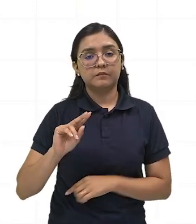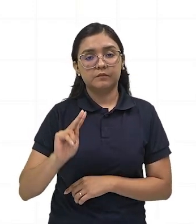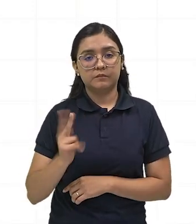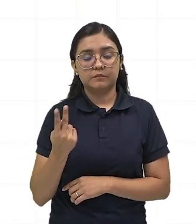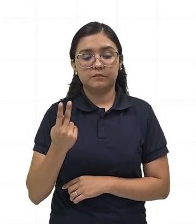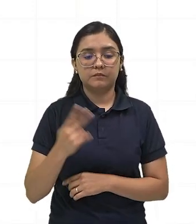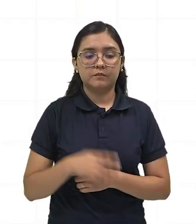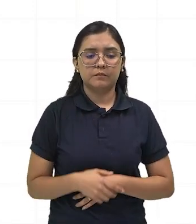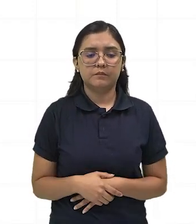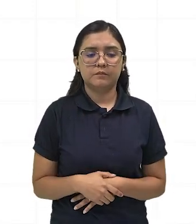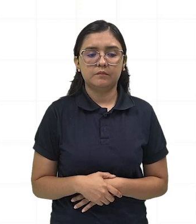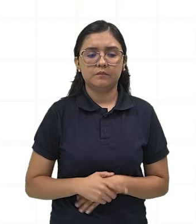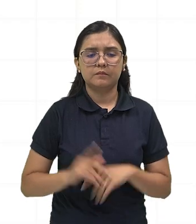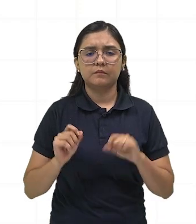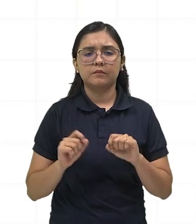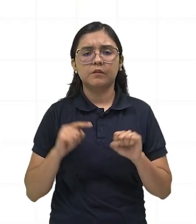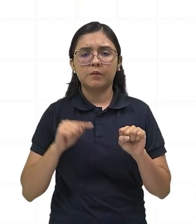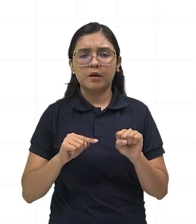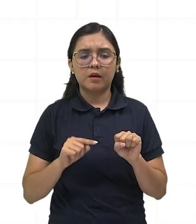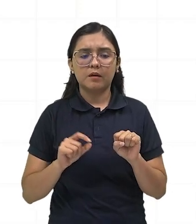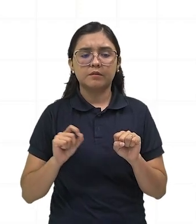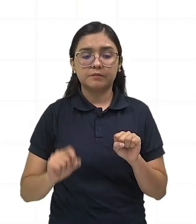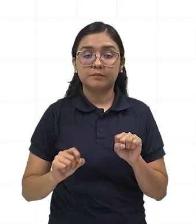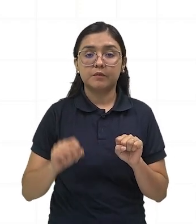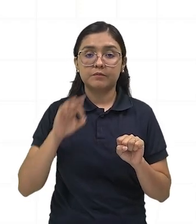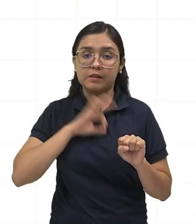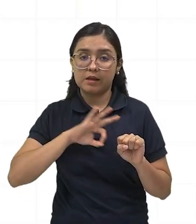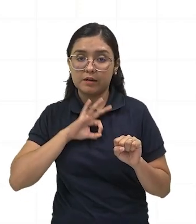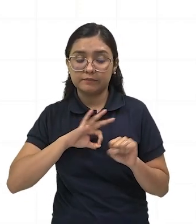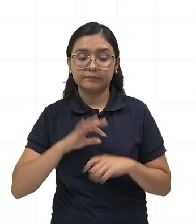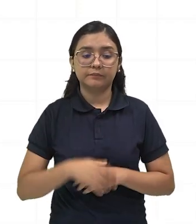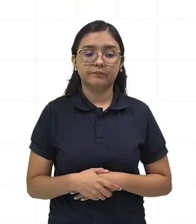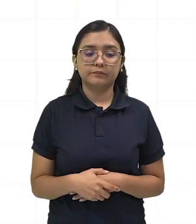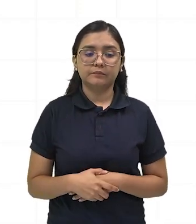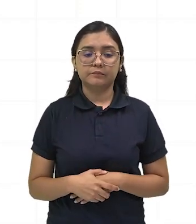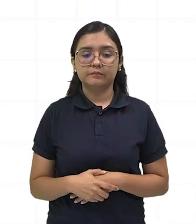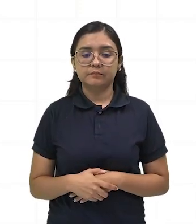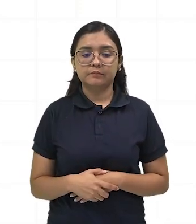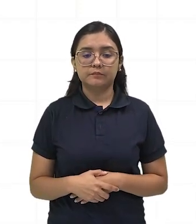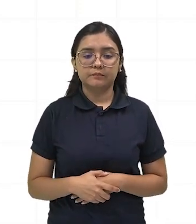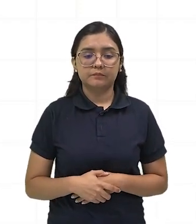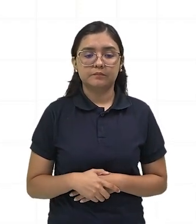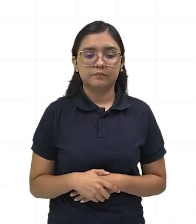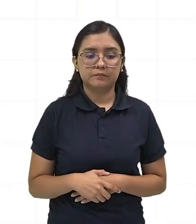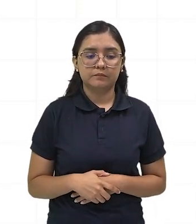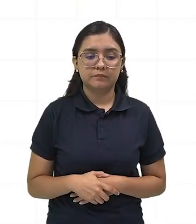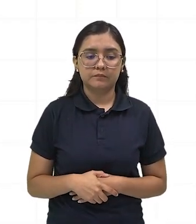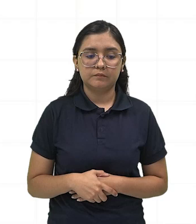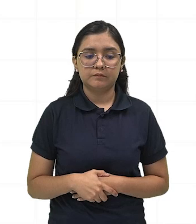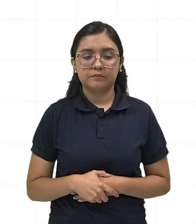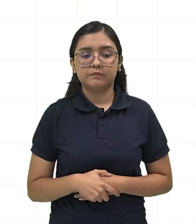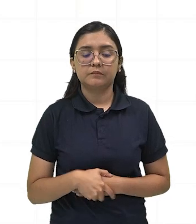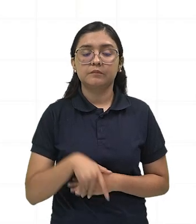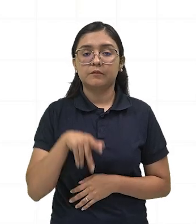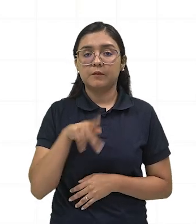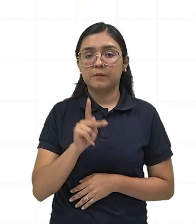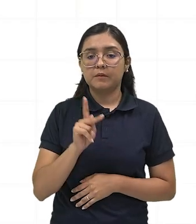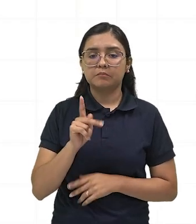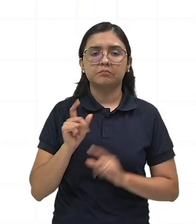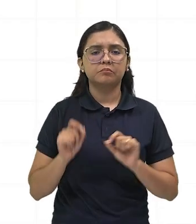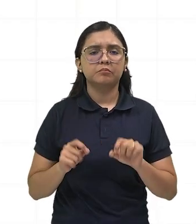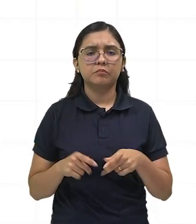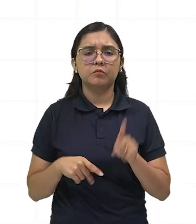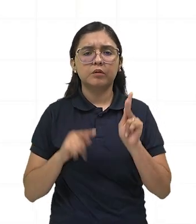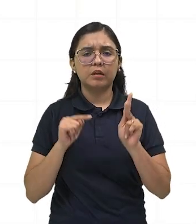Então, quem é o S é o salário. Tá? O que ele vai receber? Uma constante K. Quem é